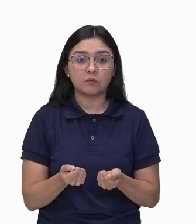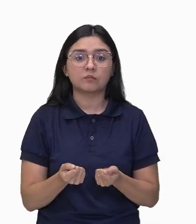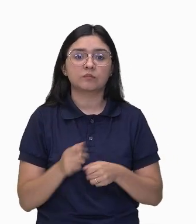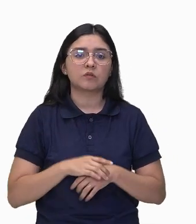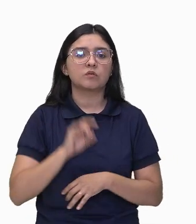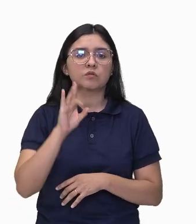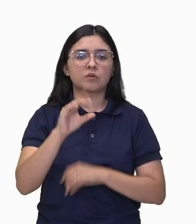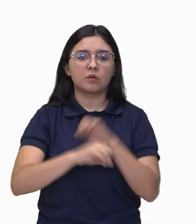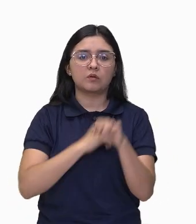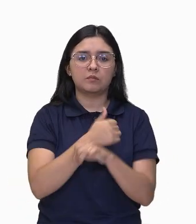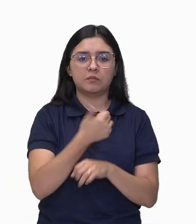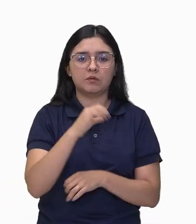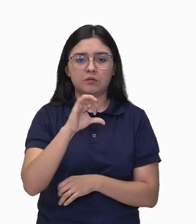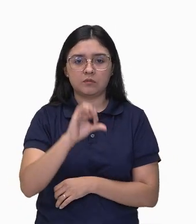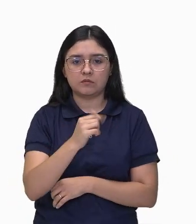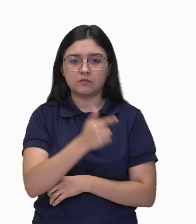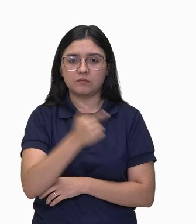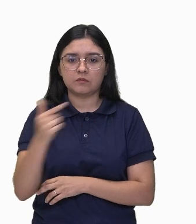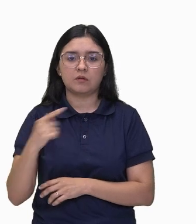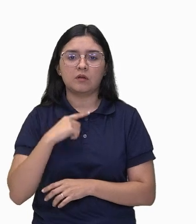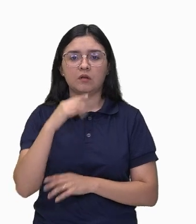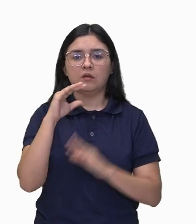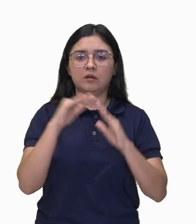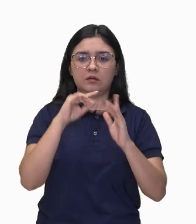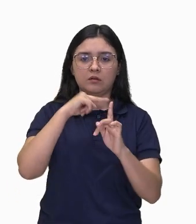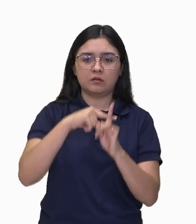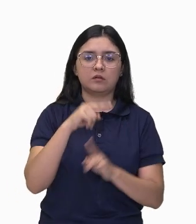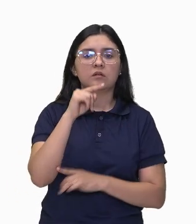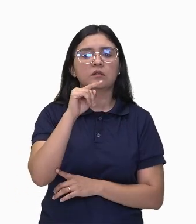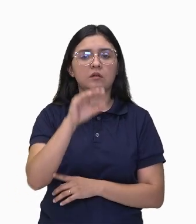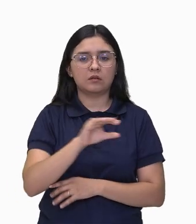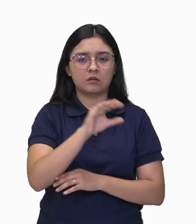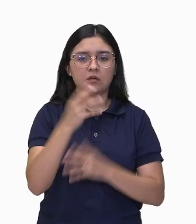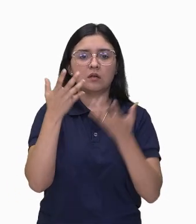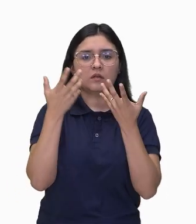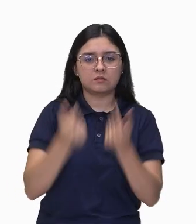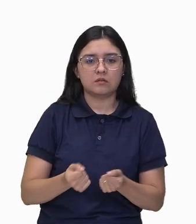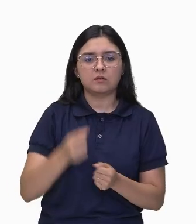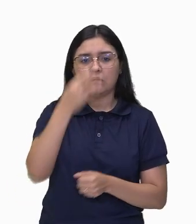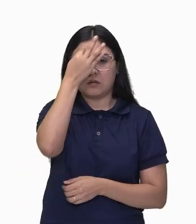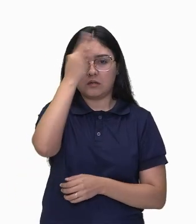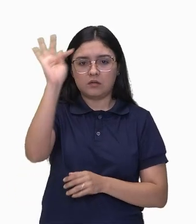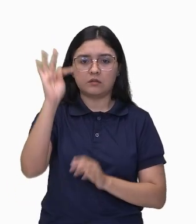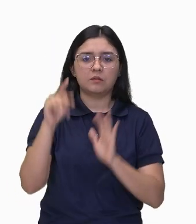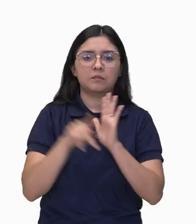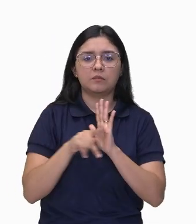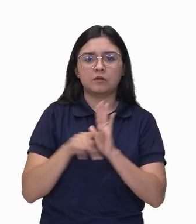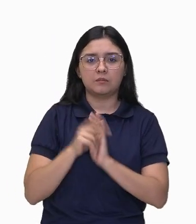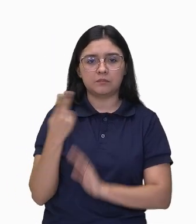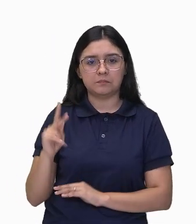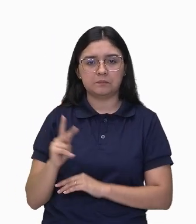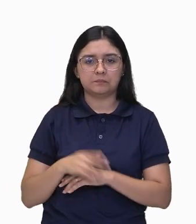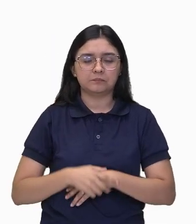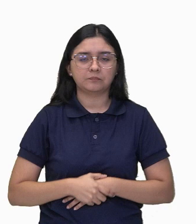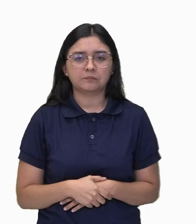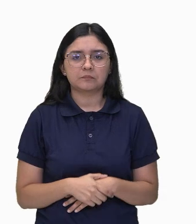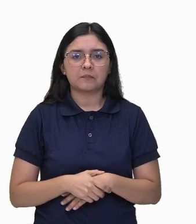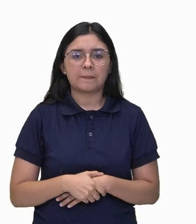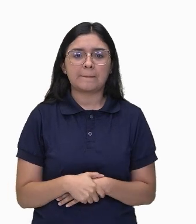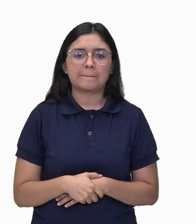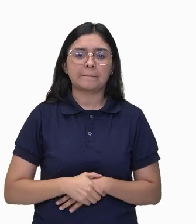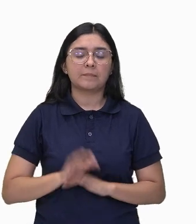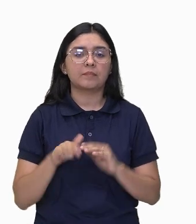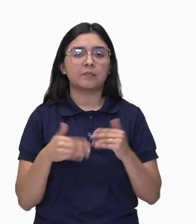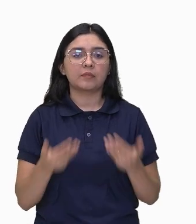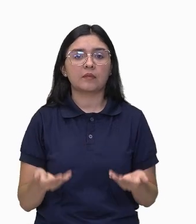em 1922, a Igreja Católica aceitou a teoria heliocêntrica de Copérnico.